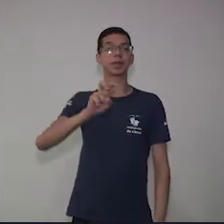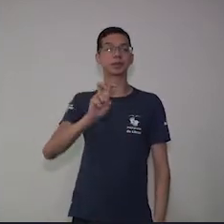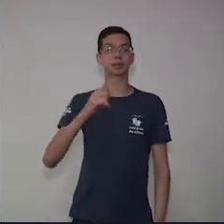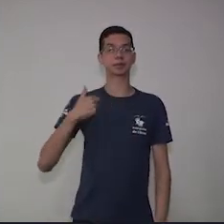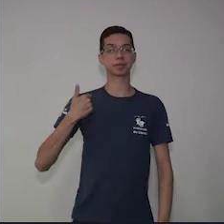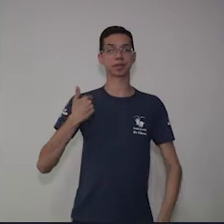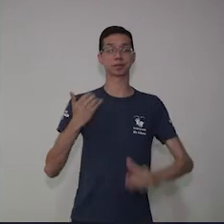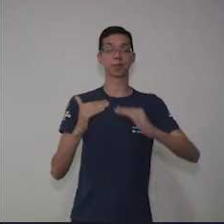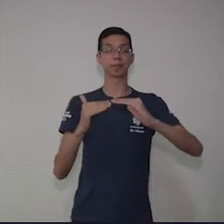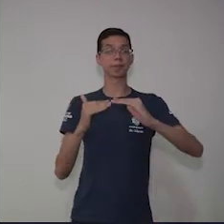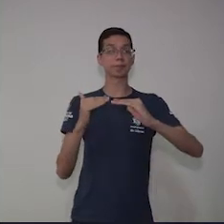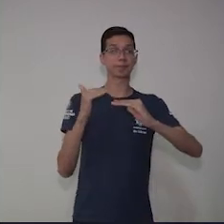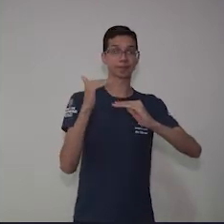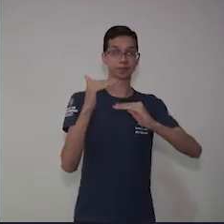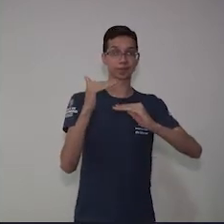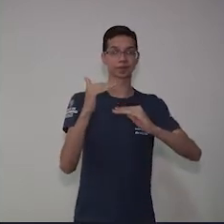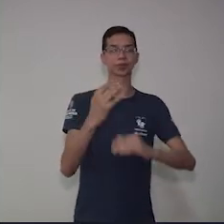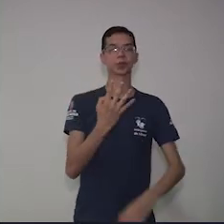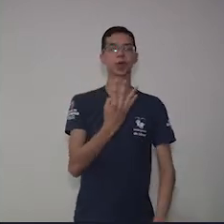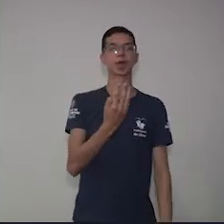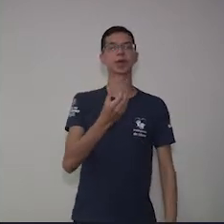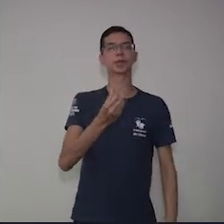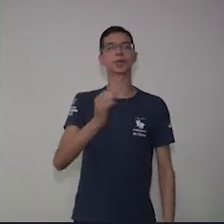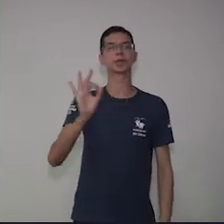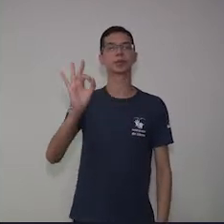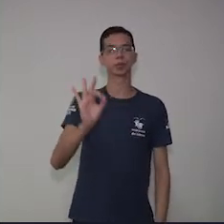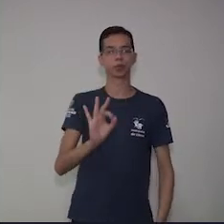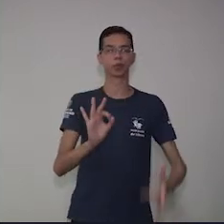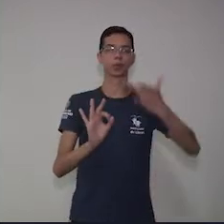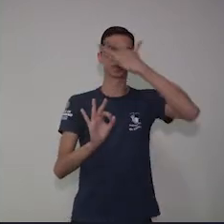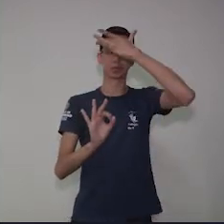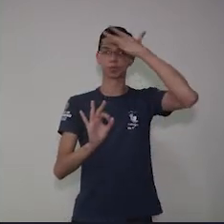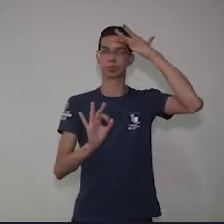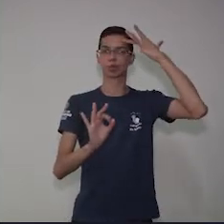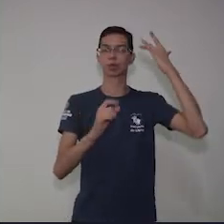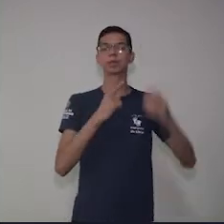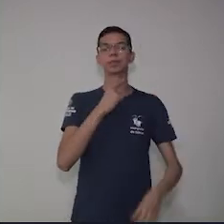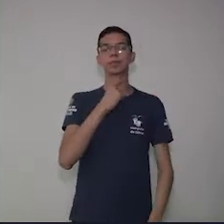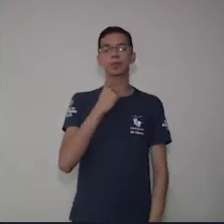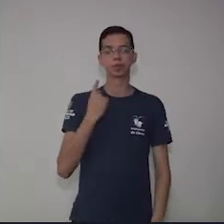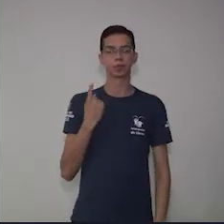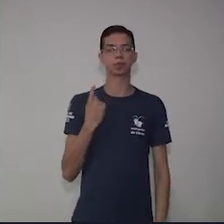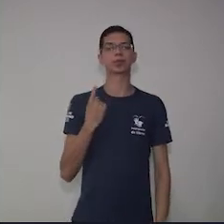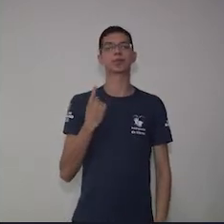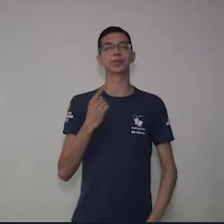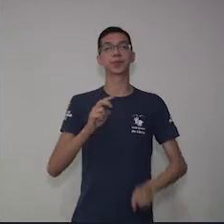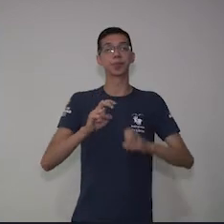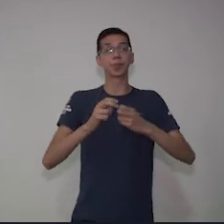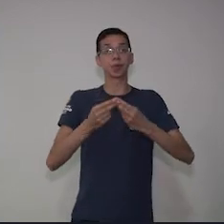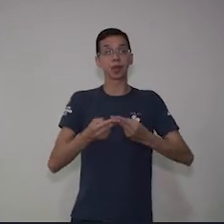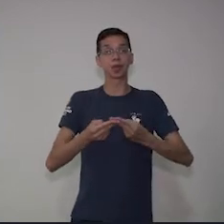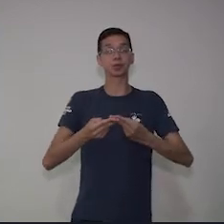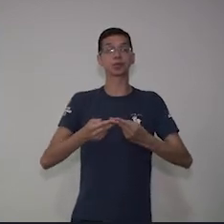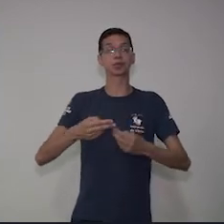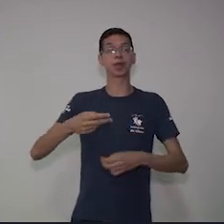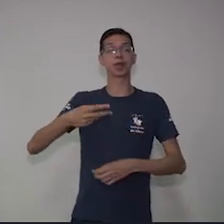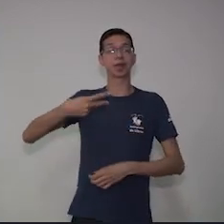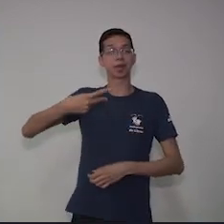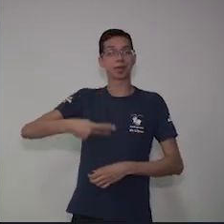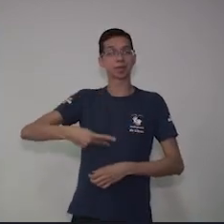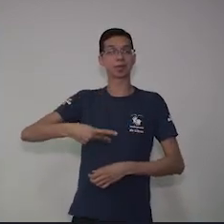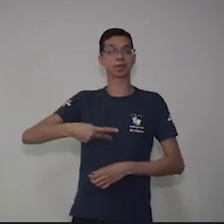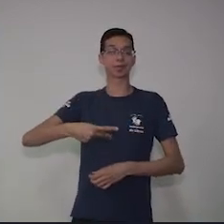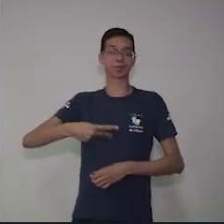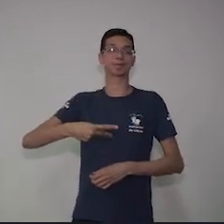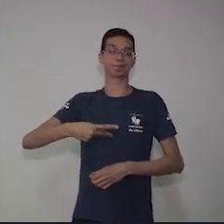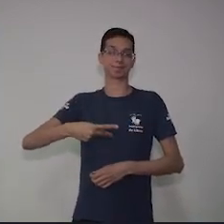anos, 46% delas foi a óbito, né? Por isso a estratégia do município, de forma incansável, em buscar